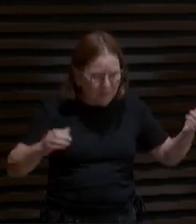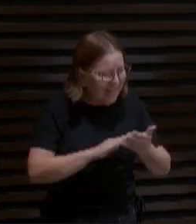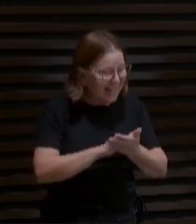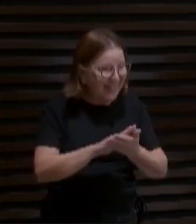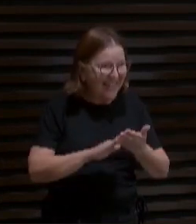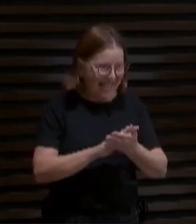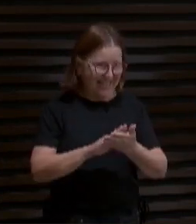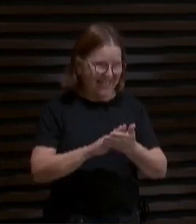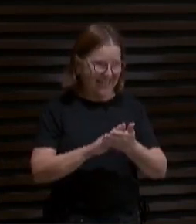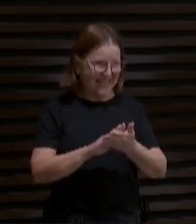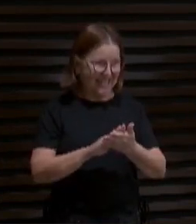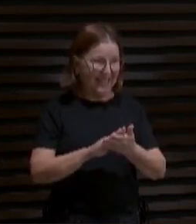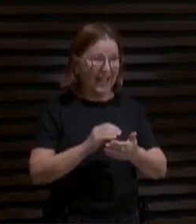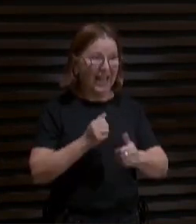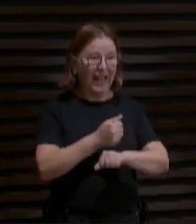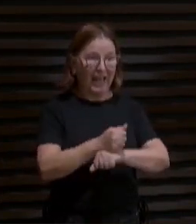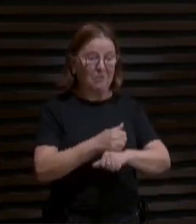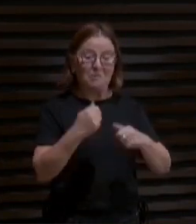comigo.